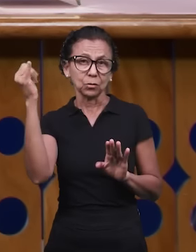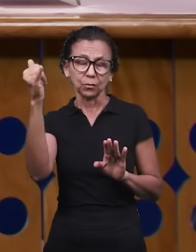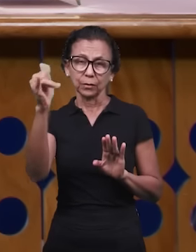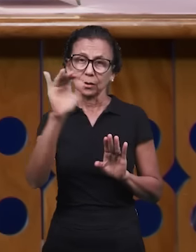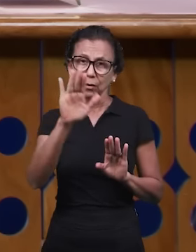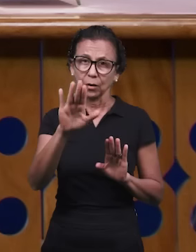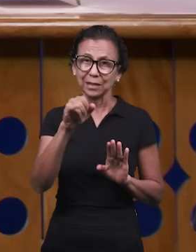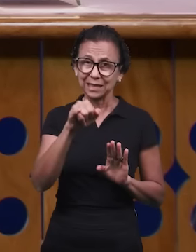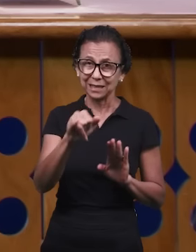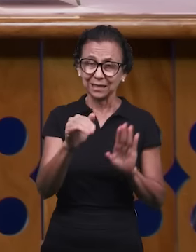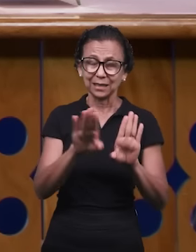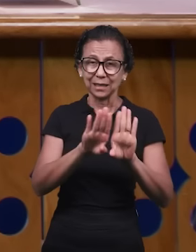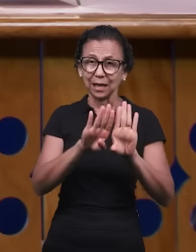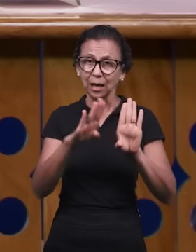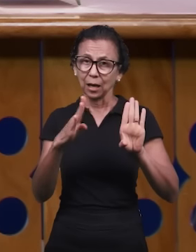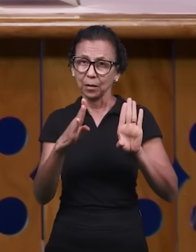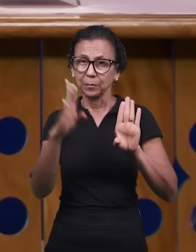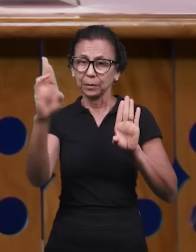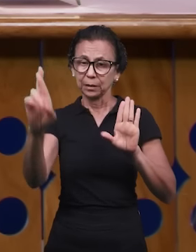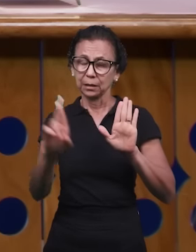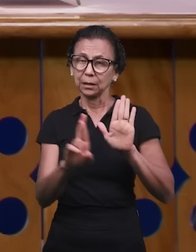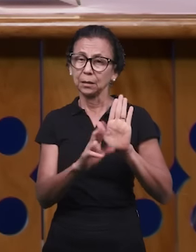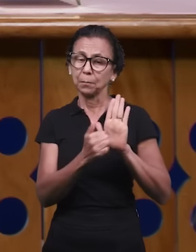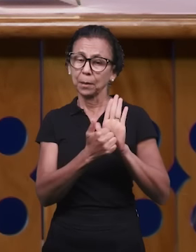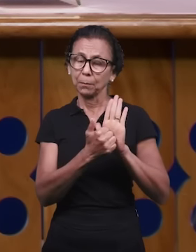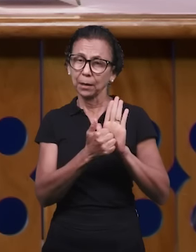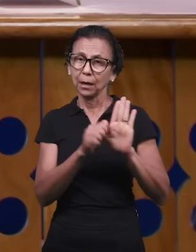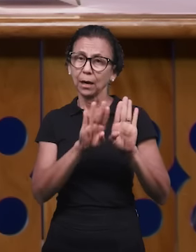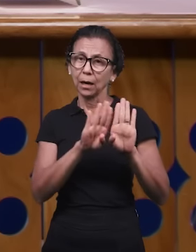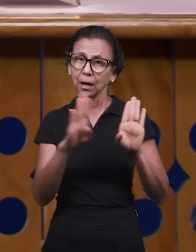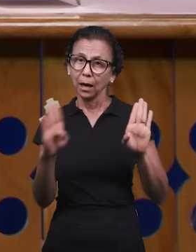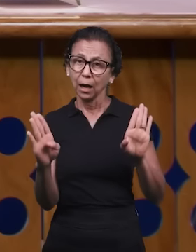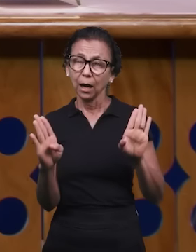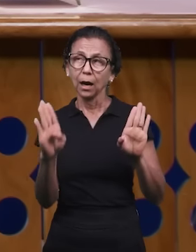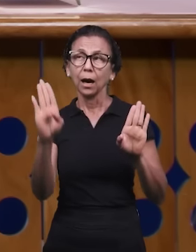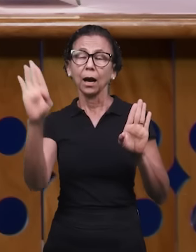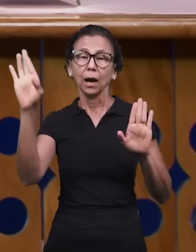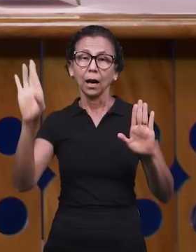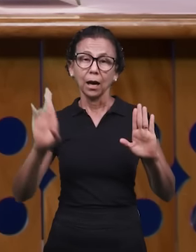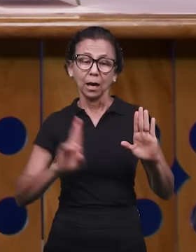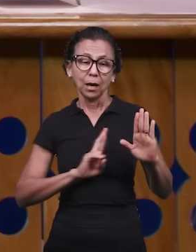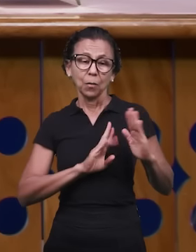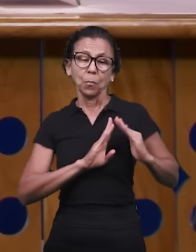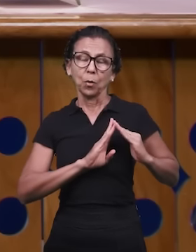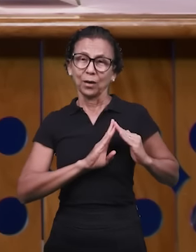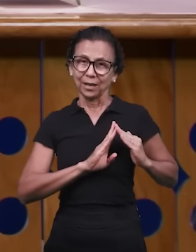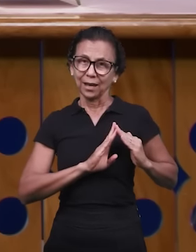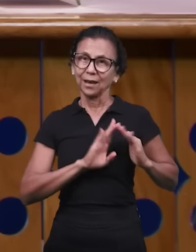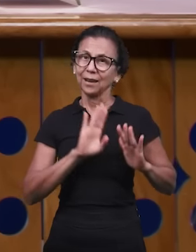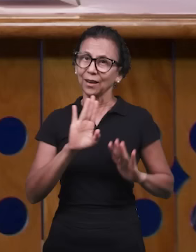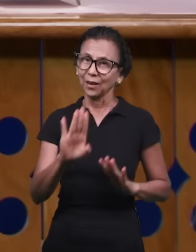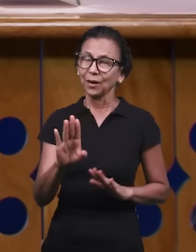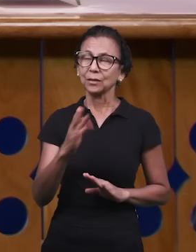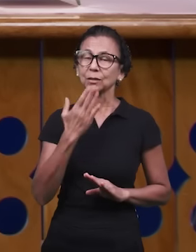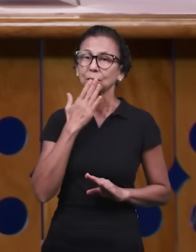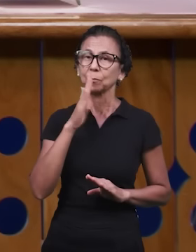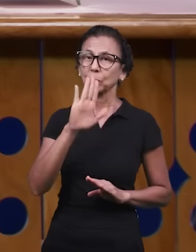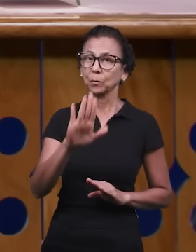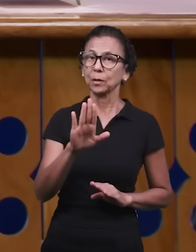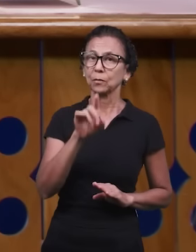sua mesa, junto na sua mesa, participar das suas coisas, ceará comigo,